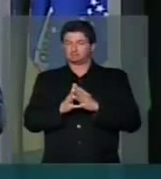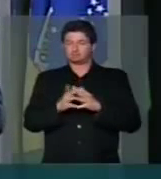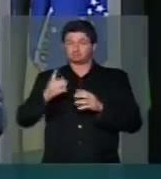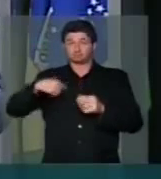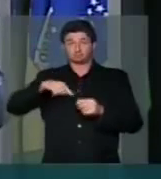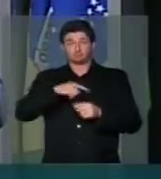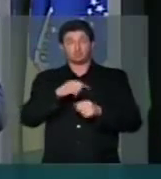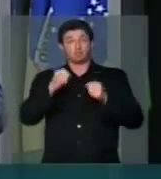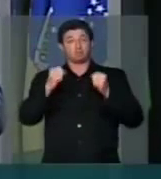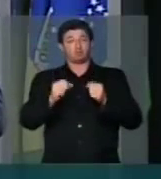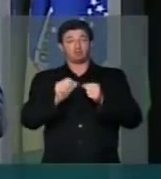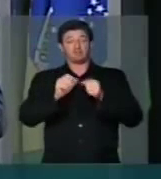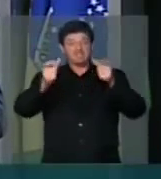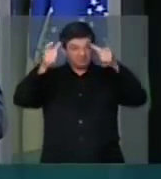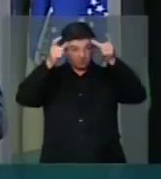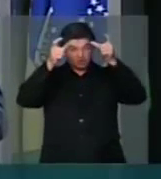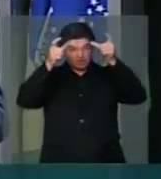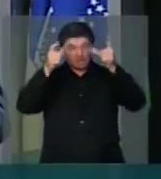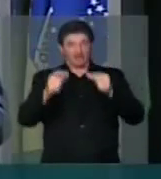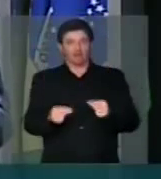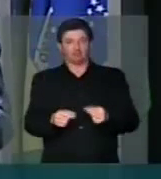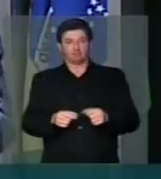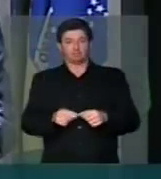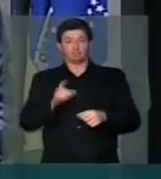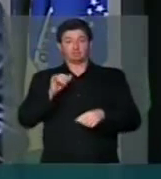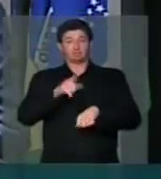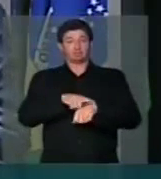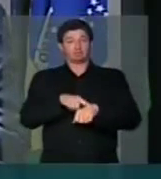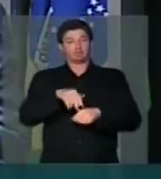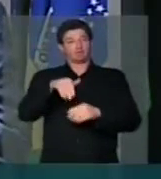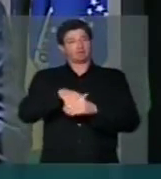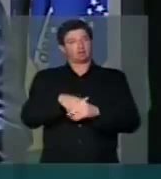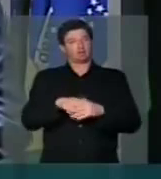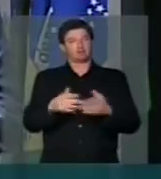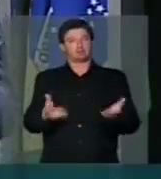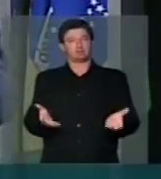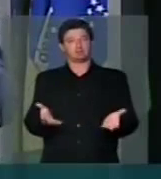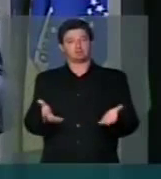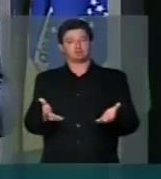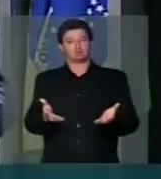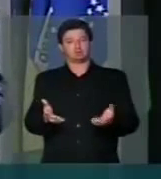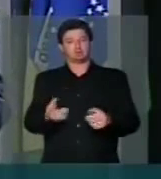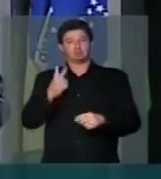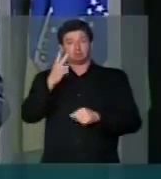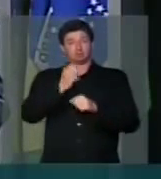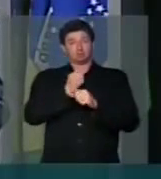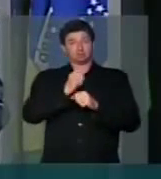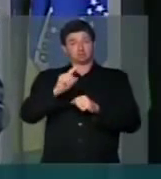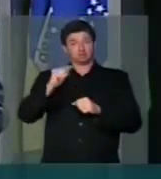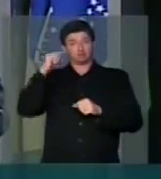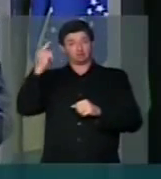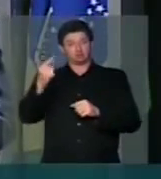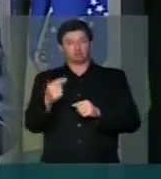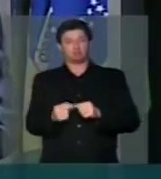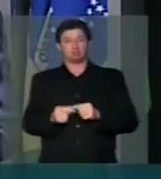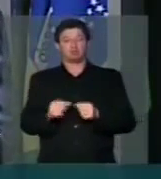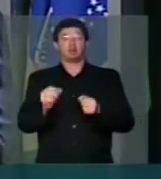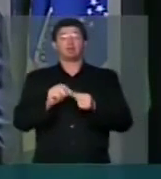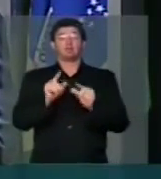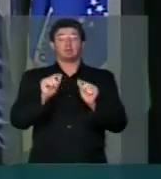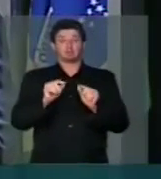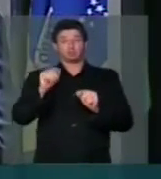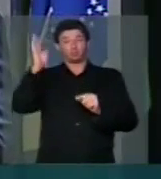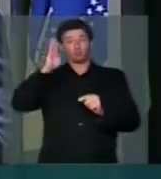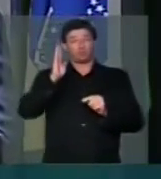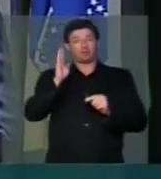podemos fazer o diabo quando é hora da eleição. 2 anos depois, ela arrasta o país